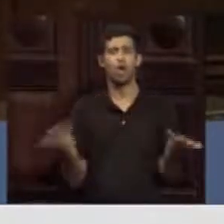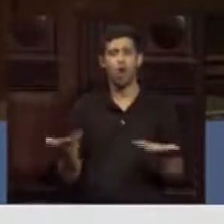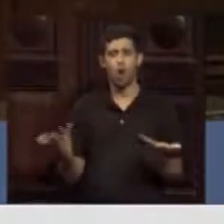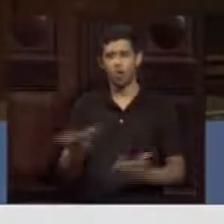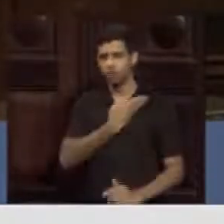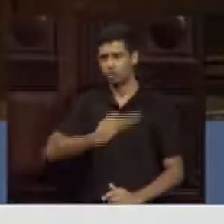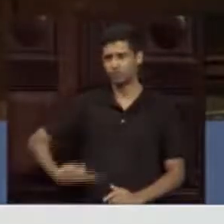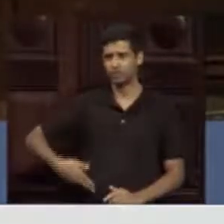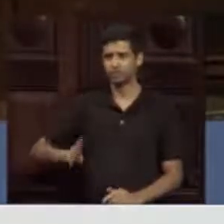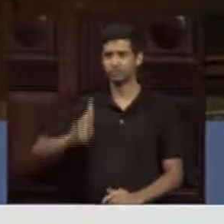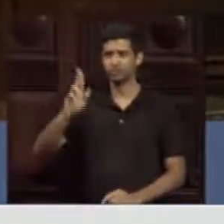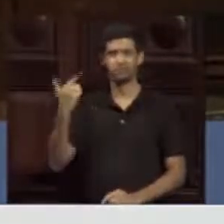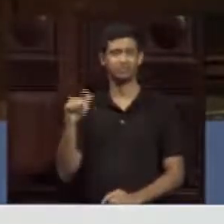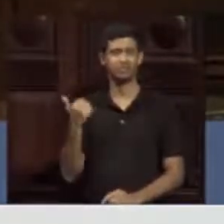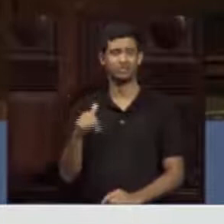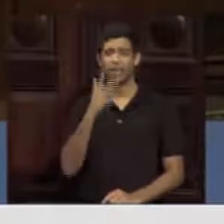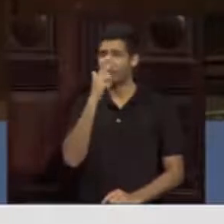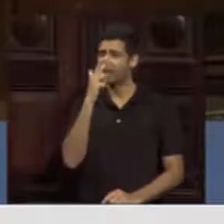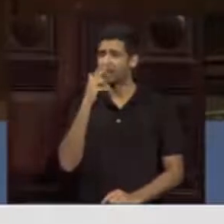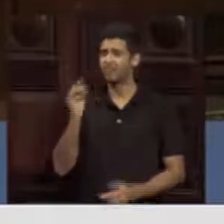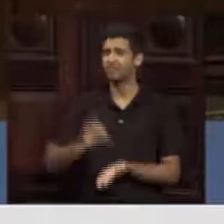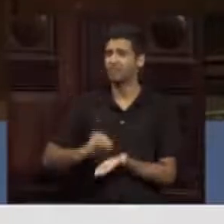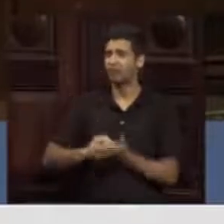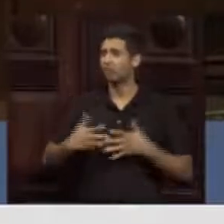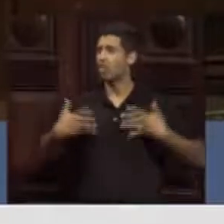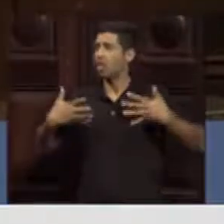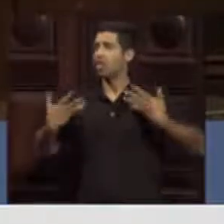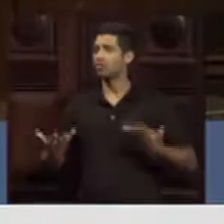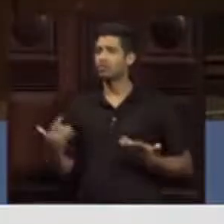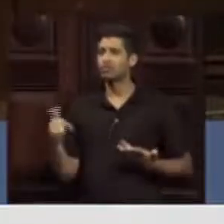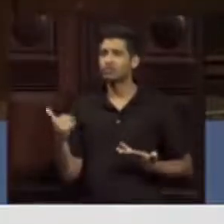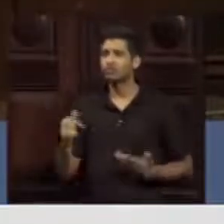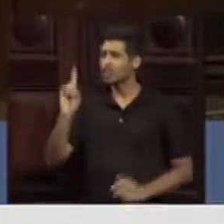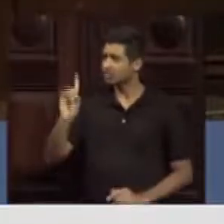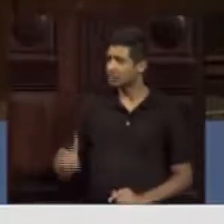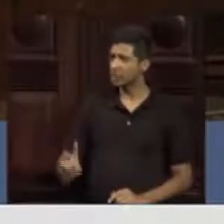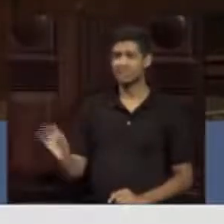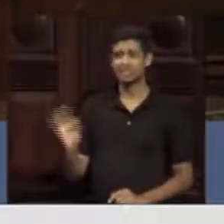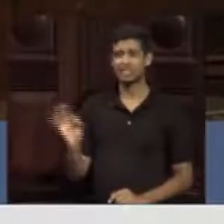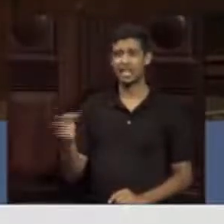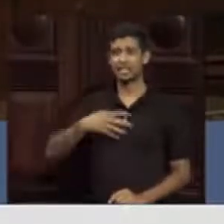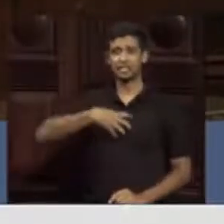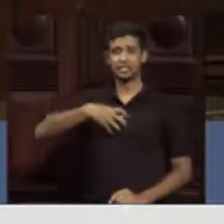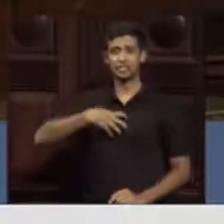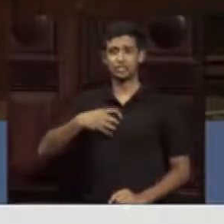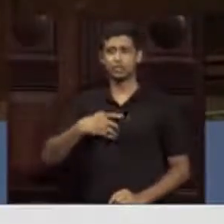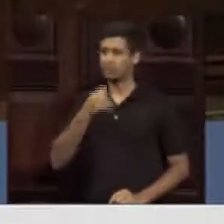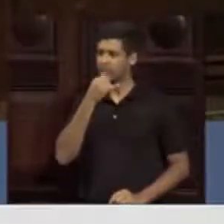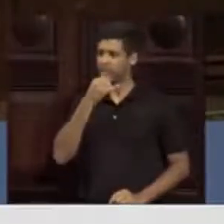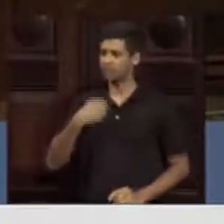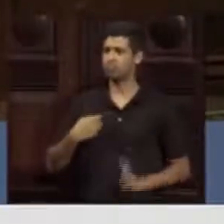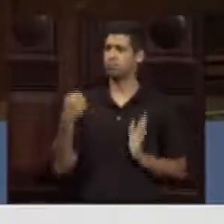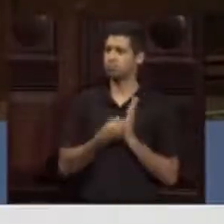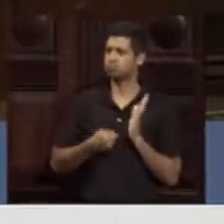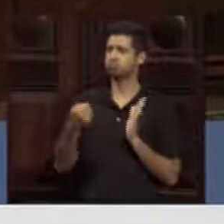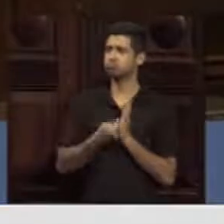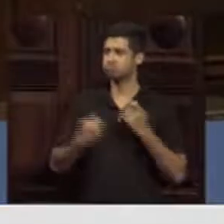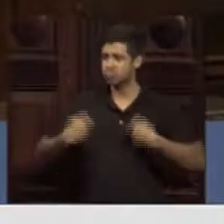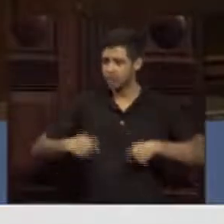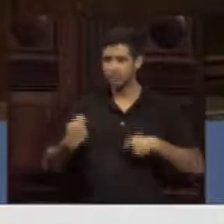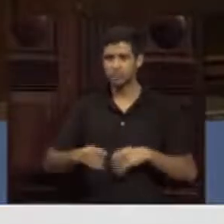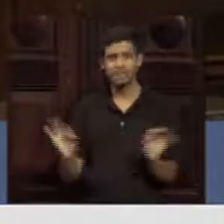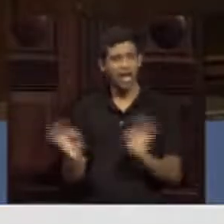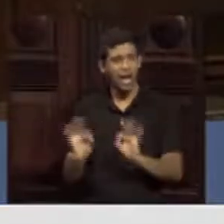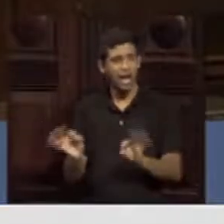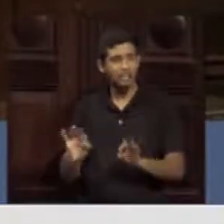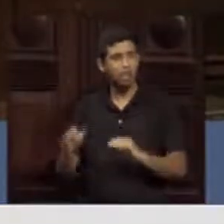mais motivação, não existe mais direção, não existe mais sentimento de dever, nem hierarquia dentro da Prefeitura do